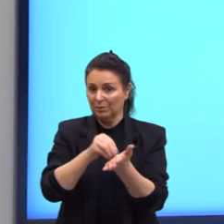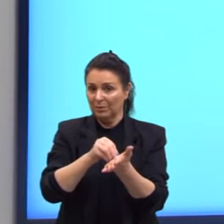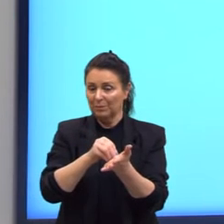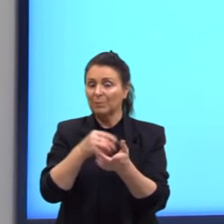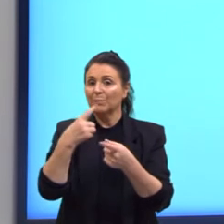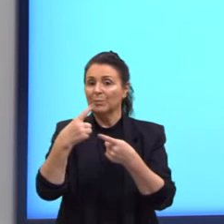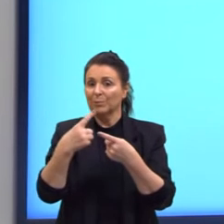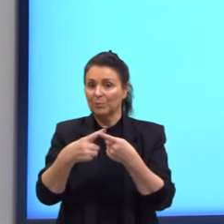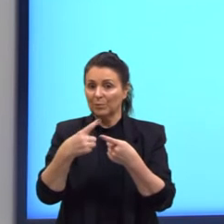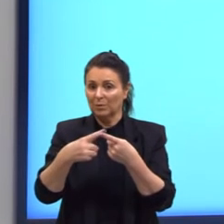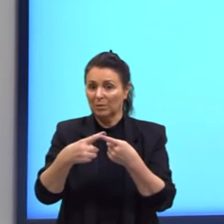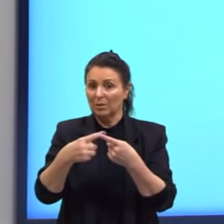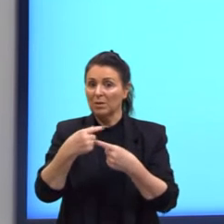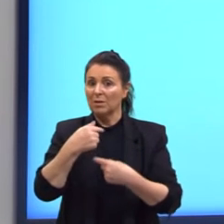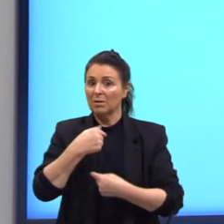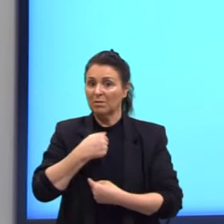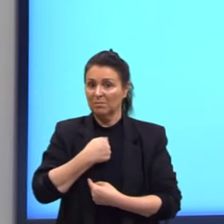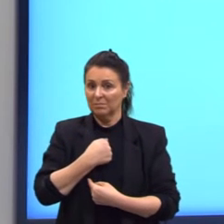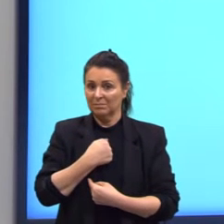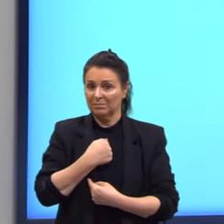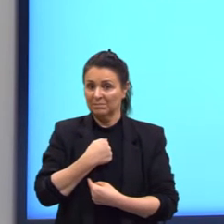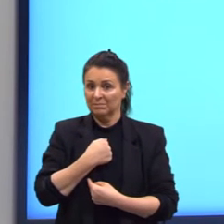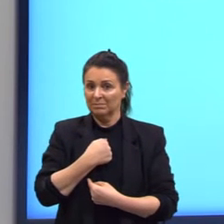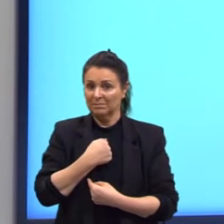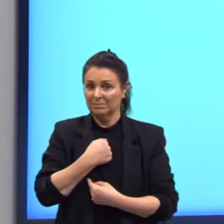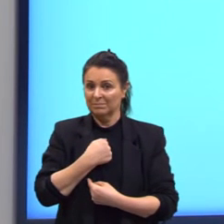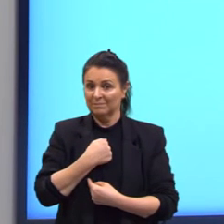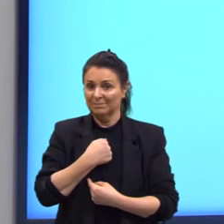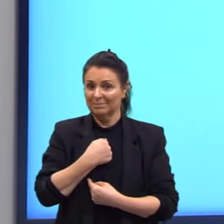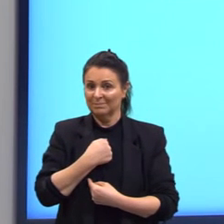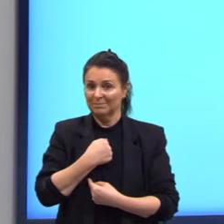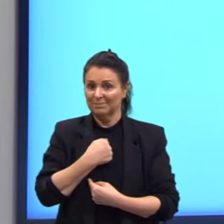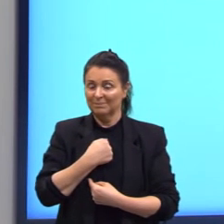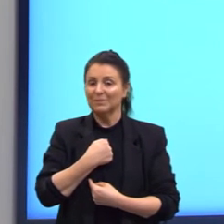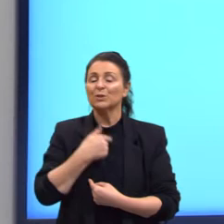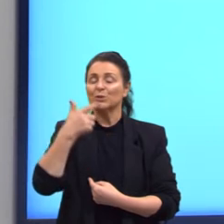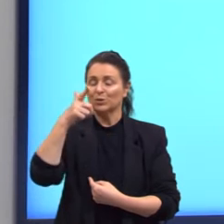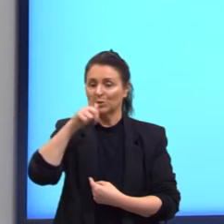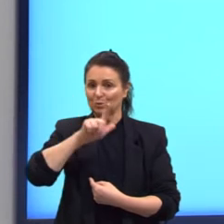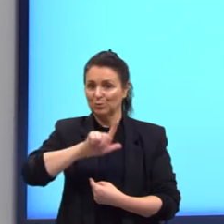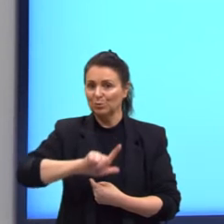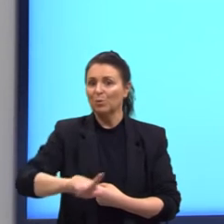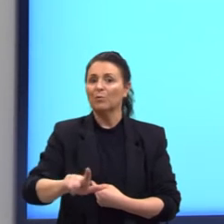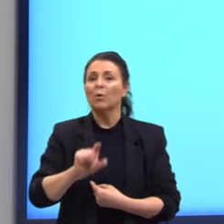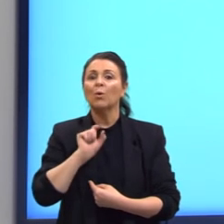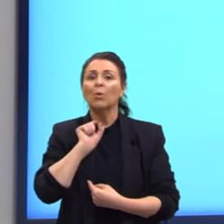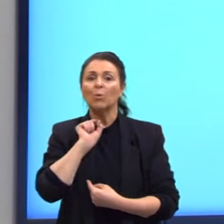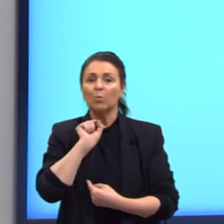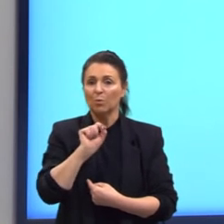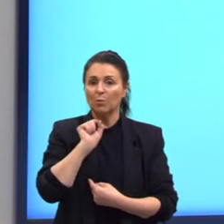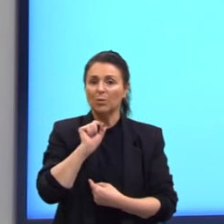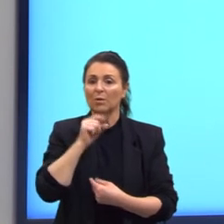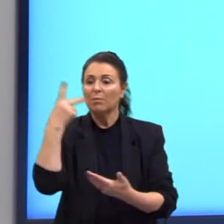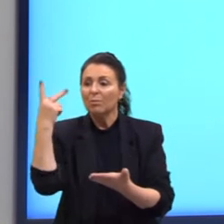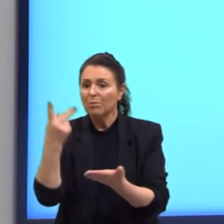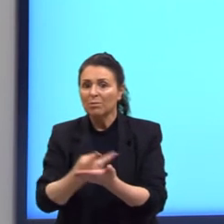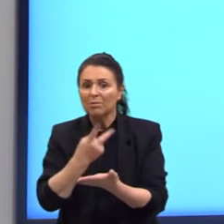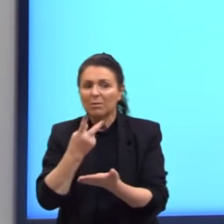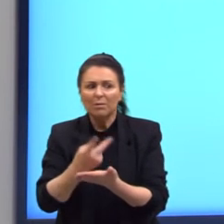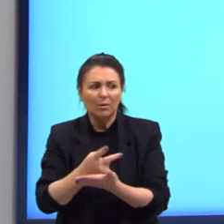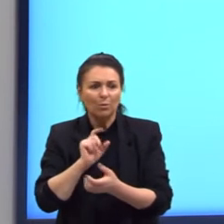parte tem sido meu Ah tá então novamente o que que tem acontecido